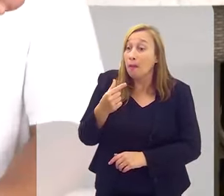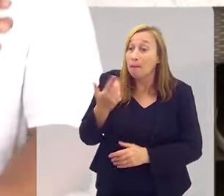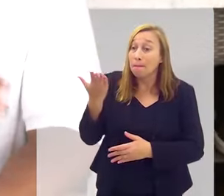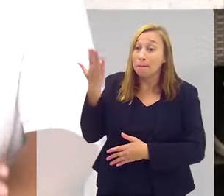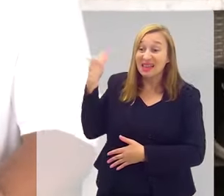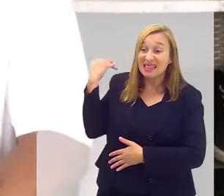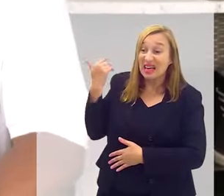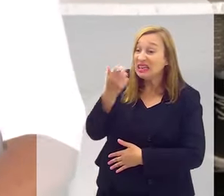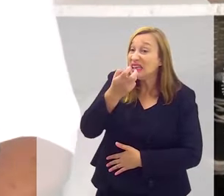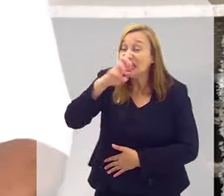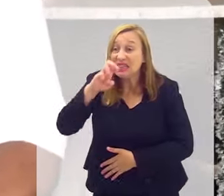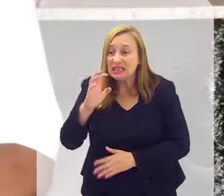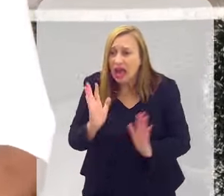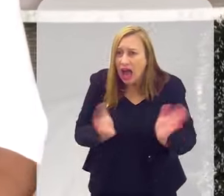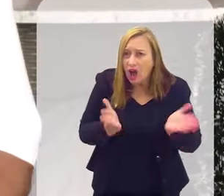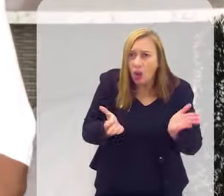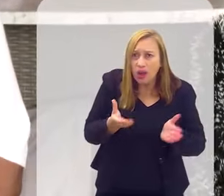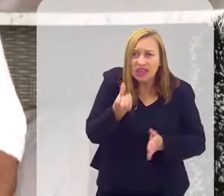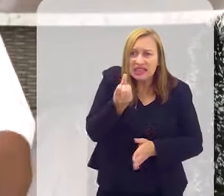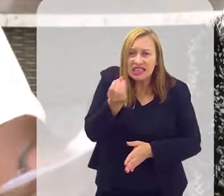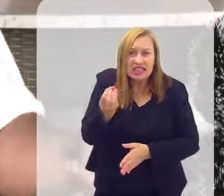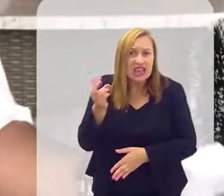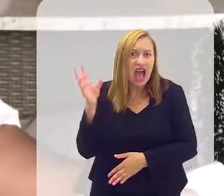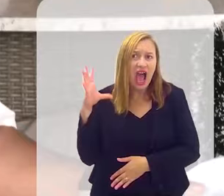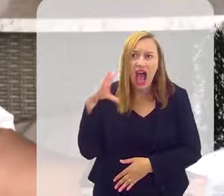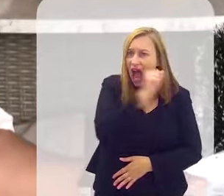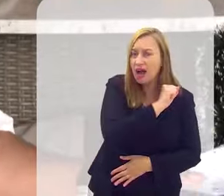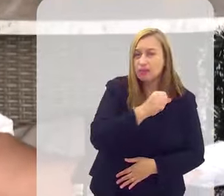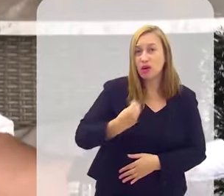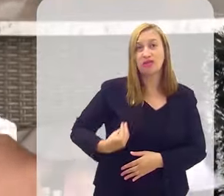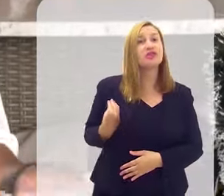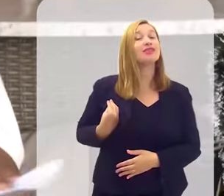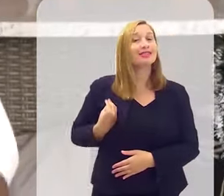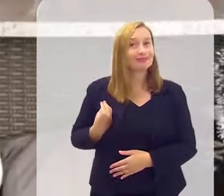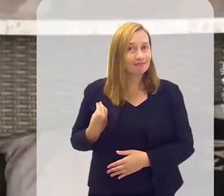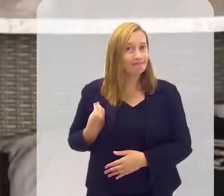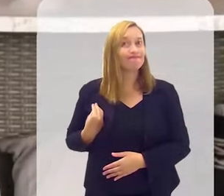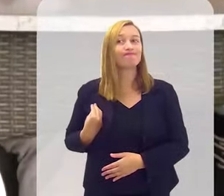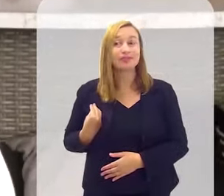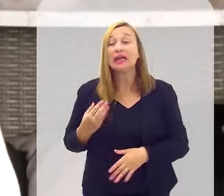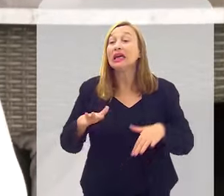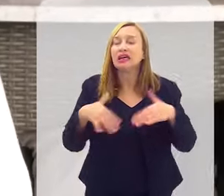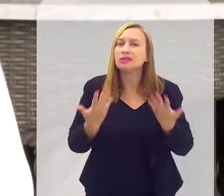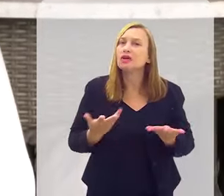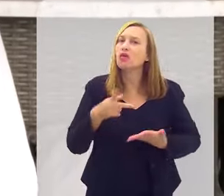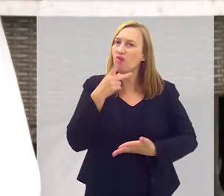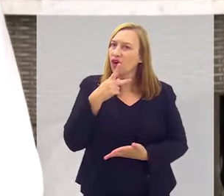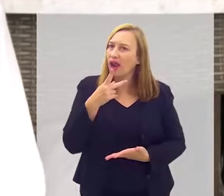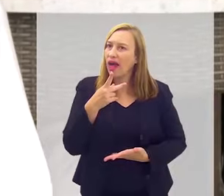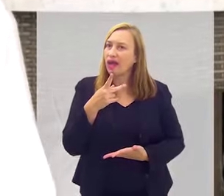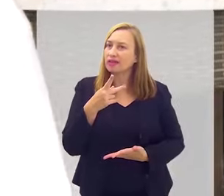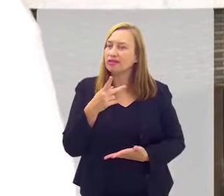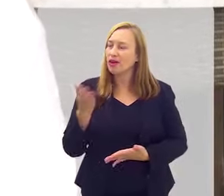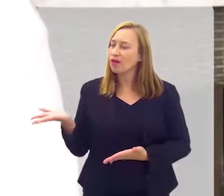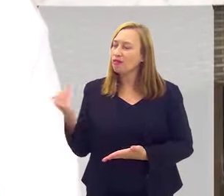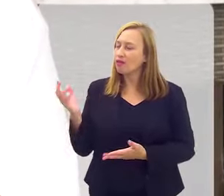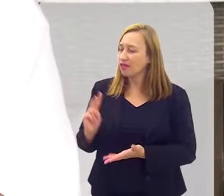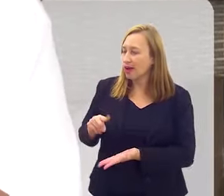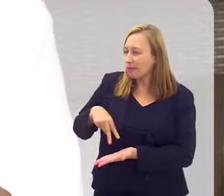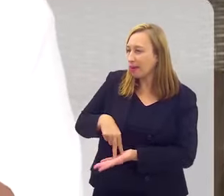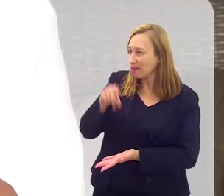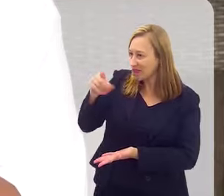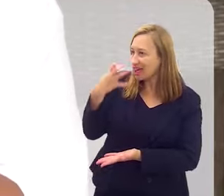dias desses eu tinha 15 e hoje eu tenho 60 anos como que a vida passa muito rápida Passa muito